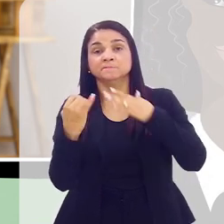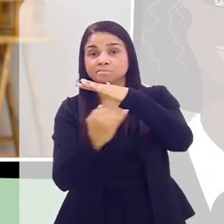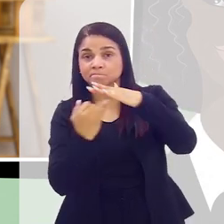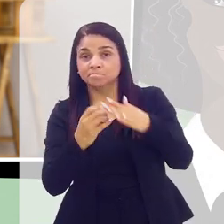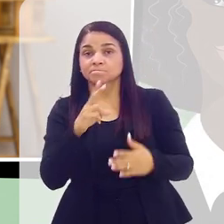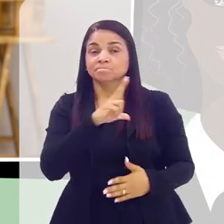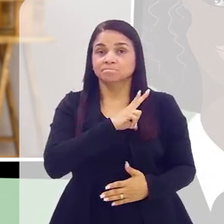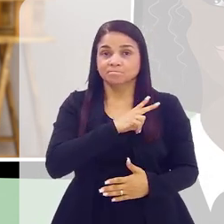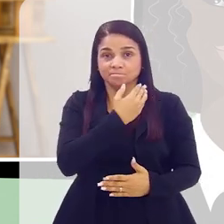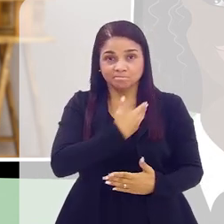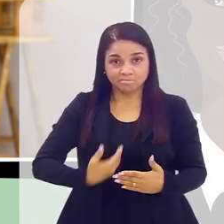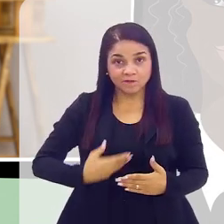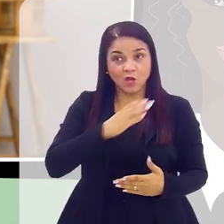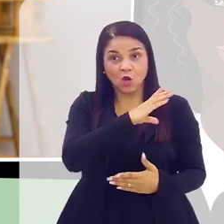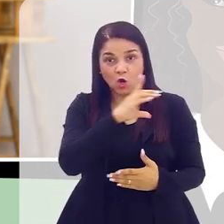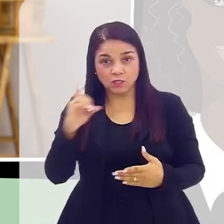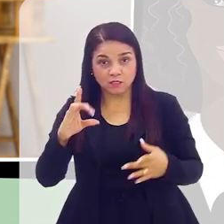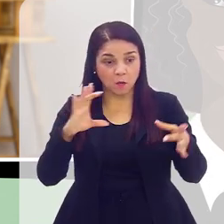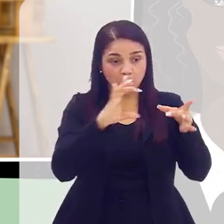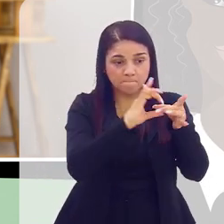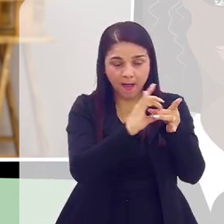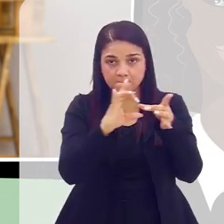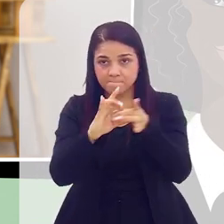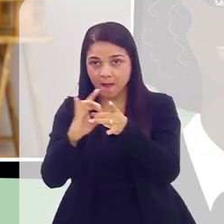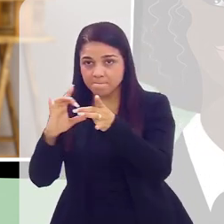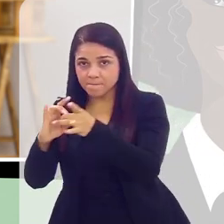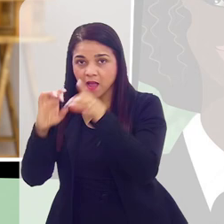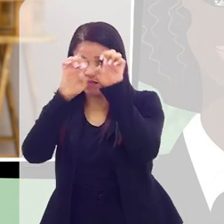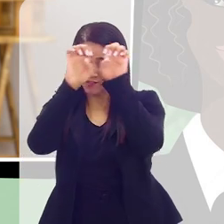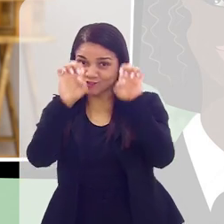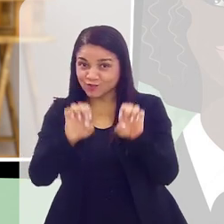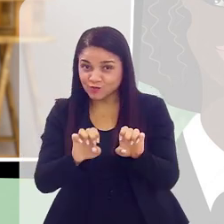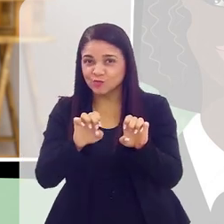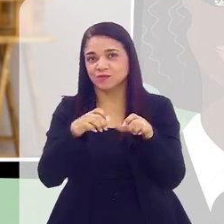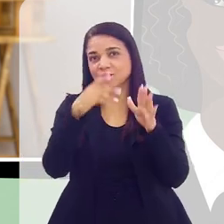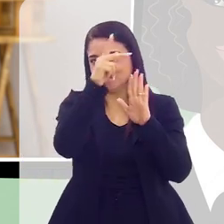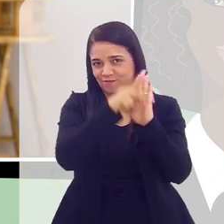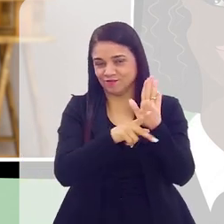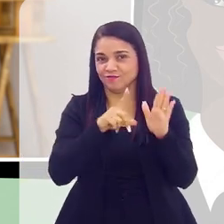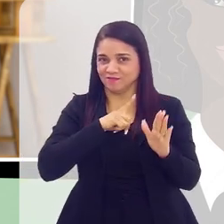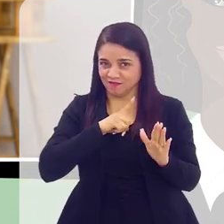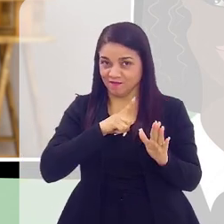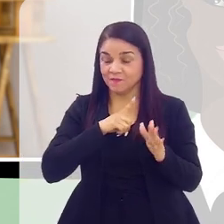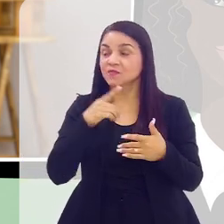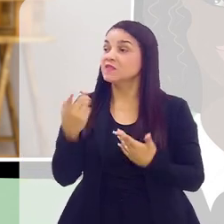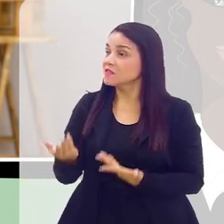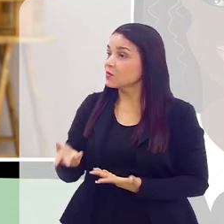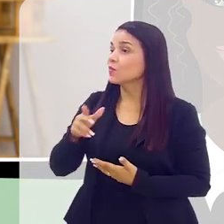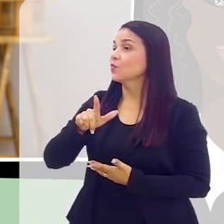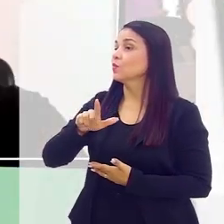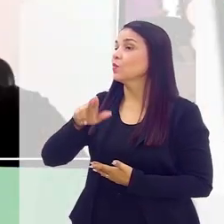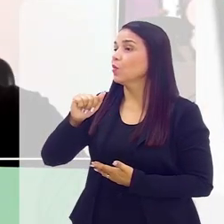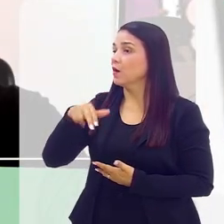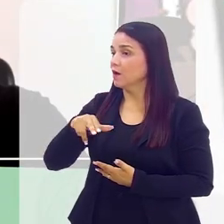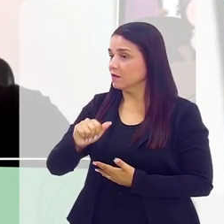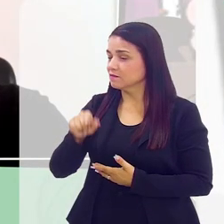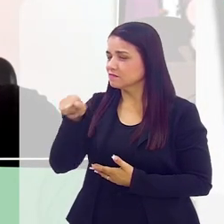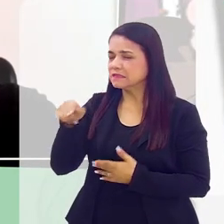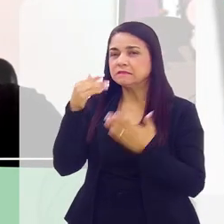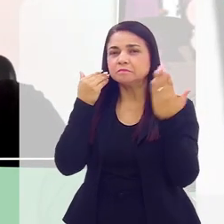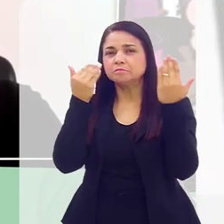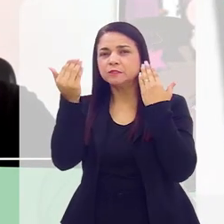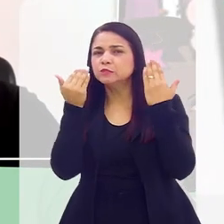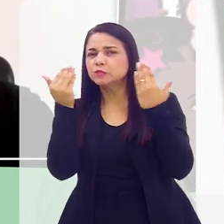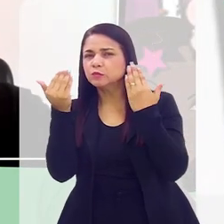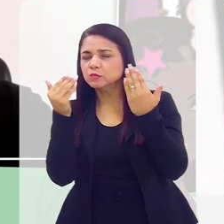e privadas, além da coordenação, é todo esse corpo estrutural do projeto. E aí, Luana, você